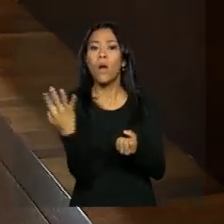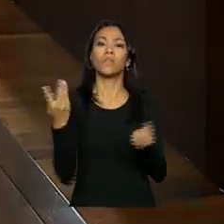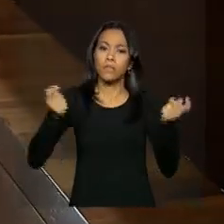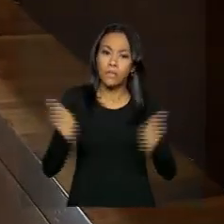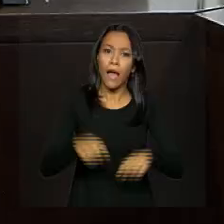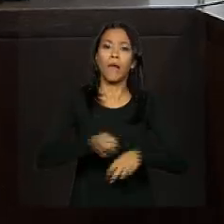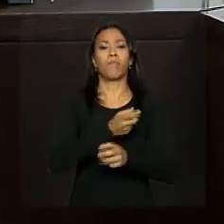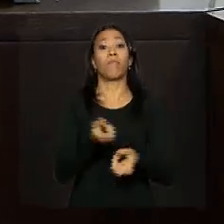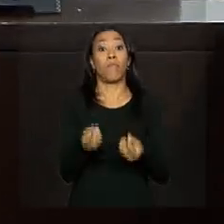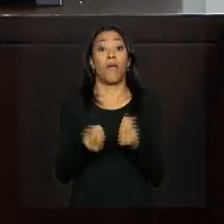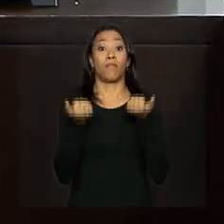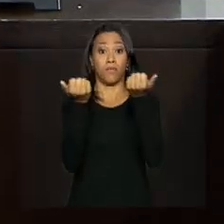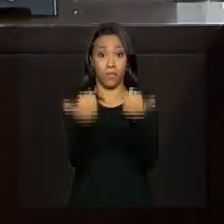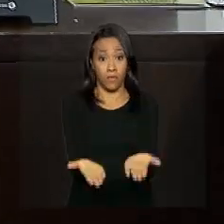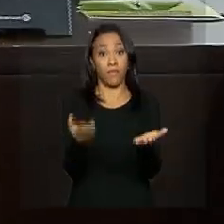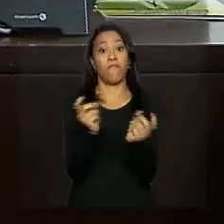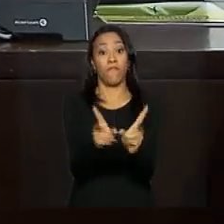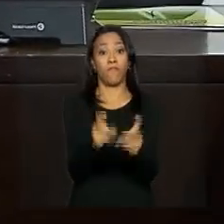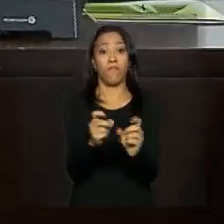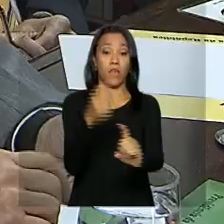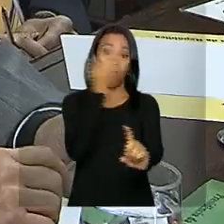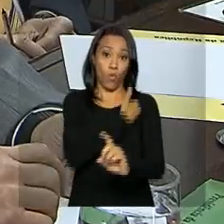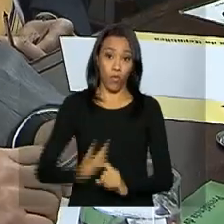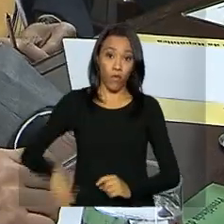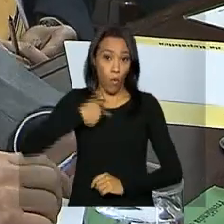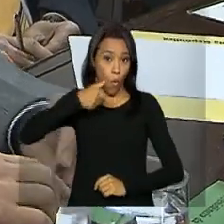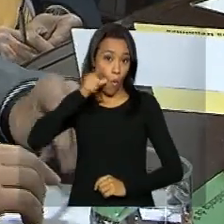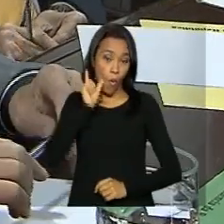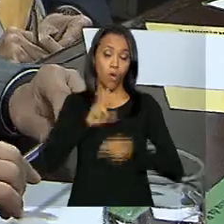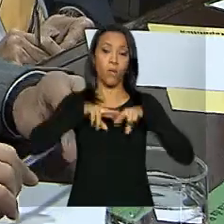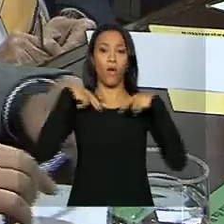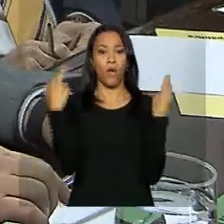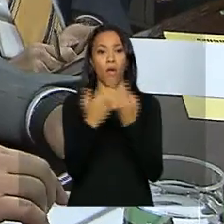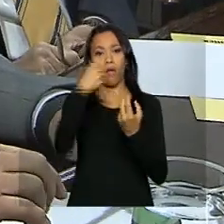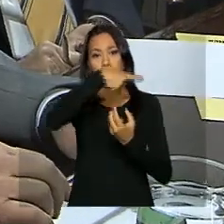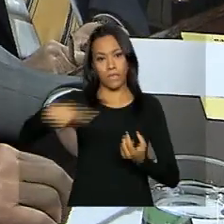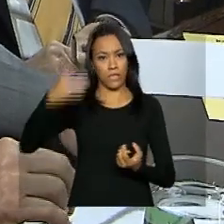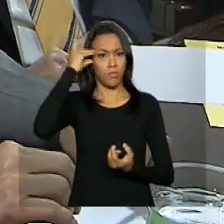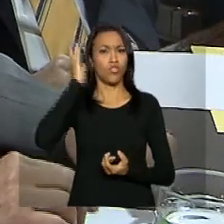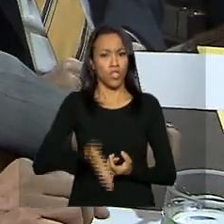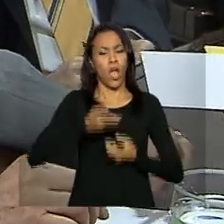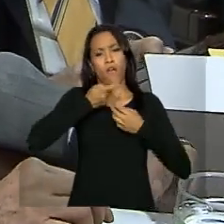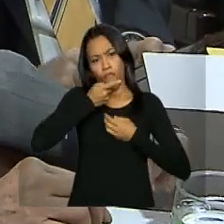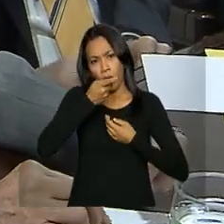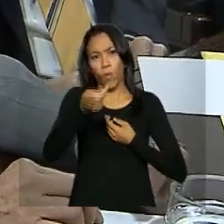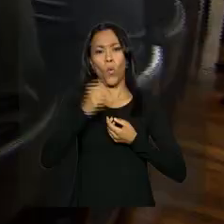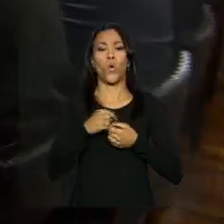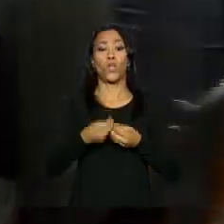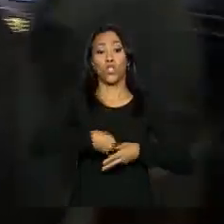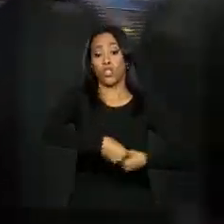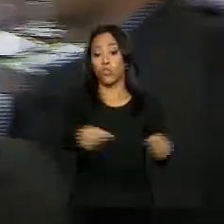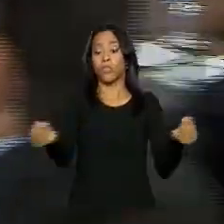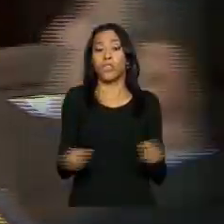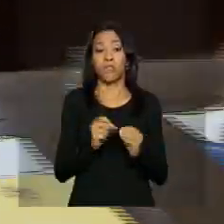pode ser fornecida para o governo ontem em reunião com a presidenta Dilma Rousseff foi anunciada a distribuição de repelentes